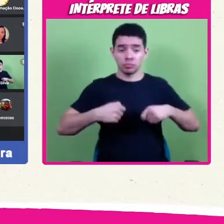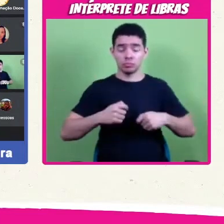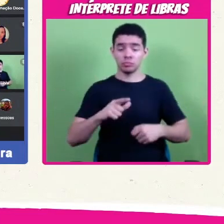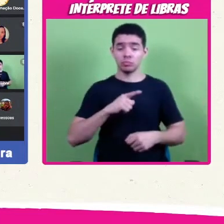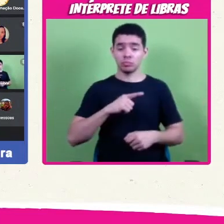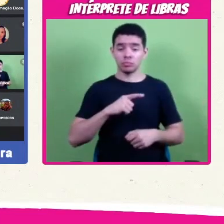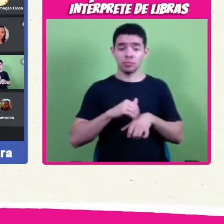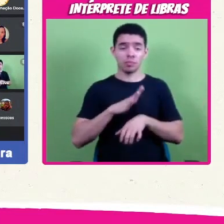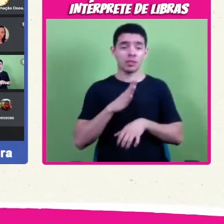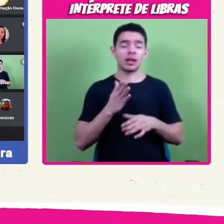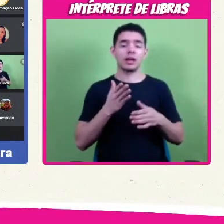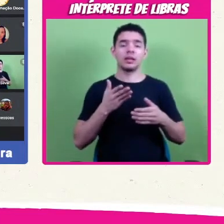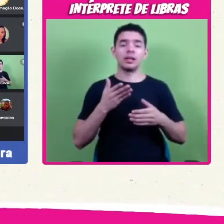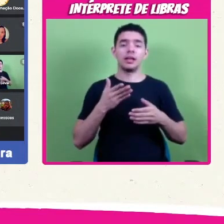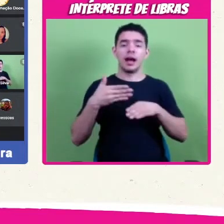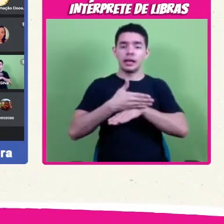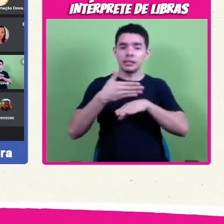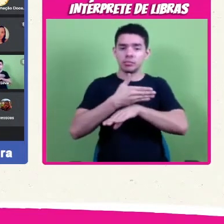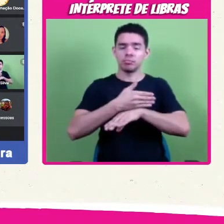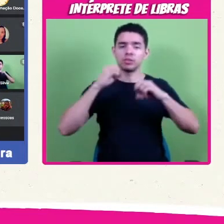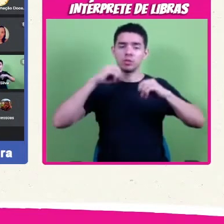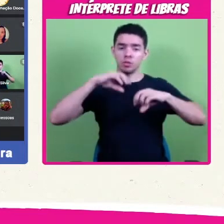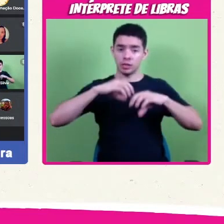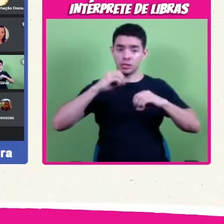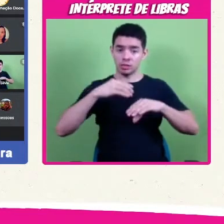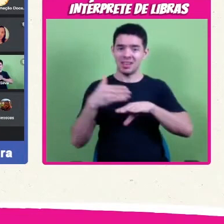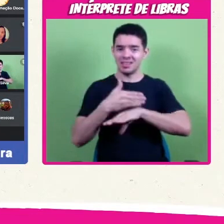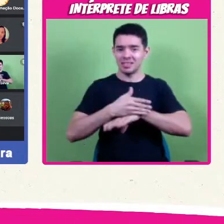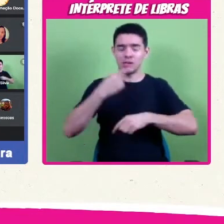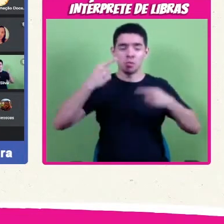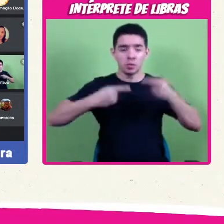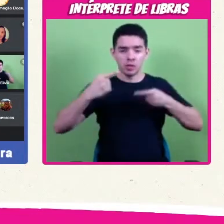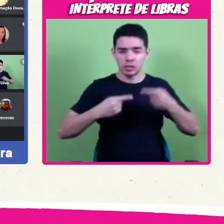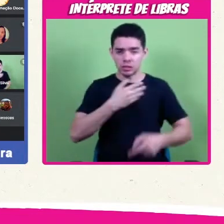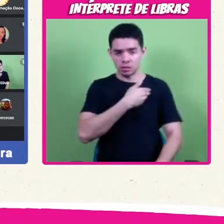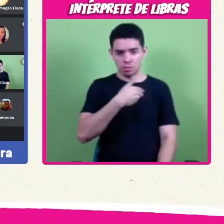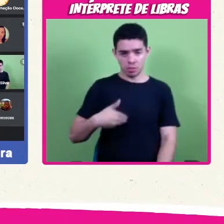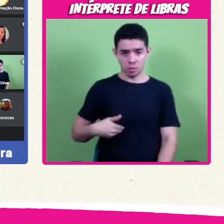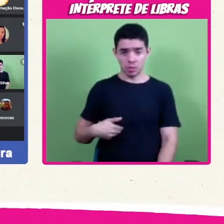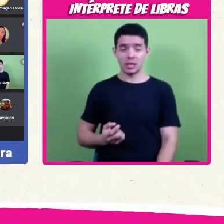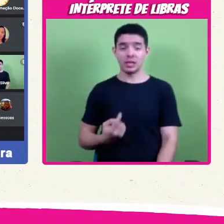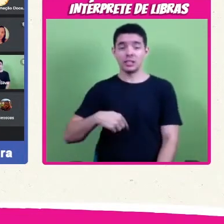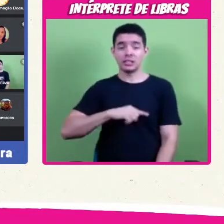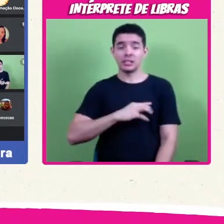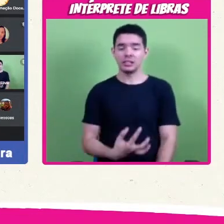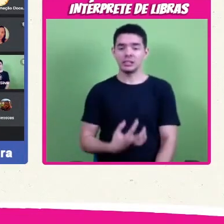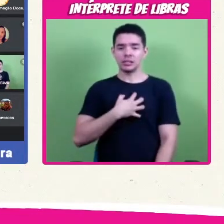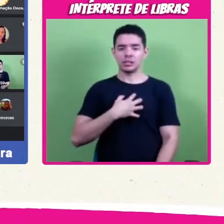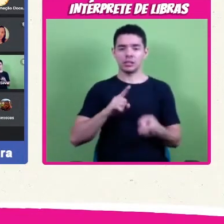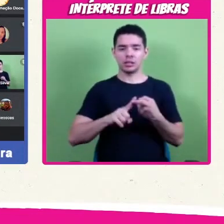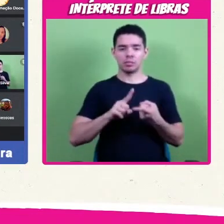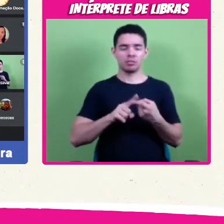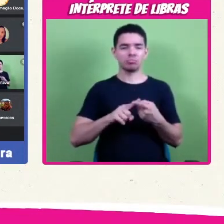acesso à educação, nós precisamos ter mais acesso a políticas públicas, para que a gente também se apodere dos nossos